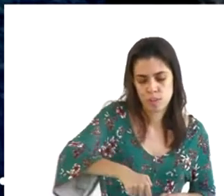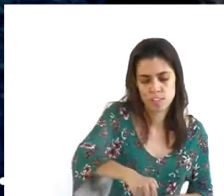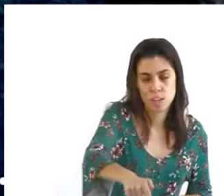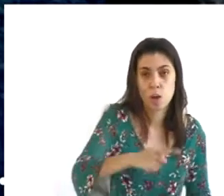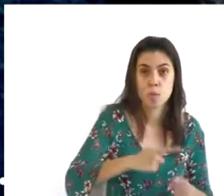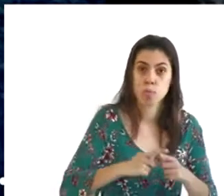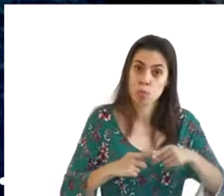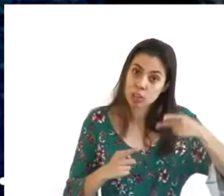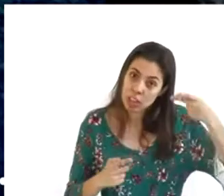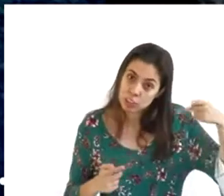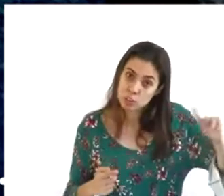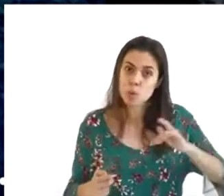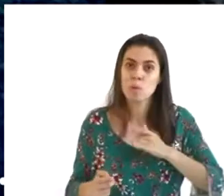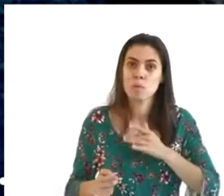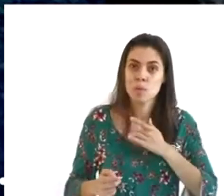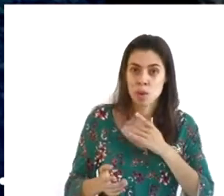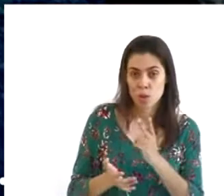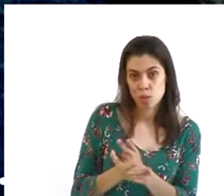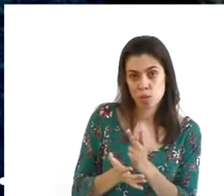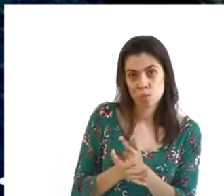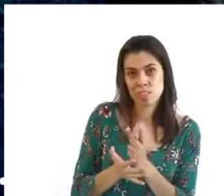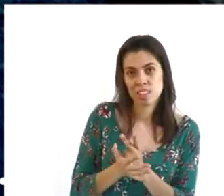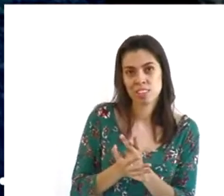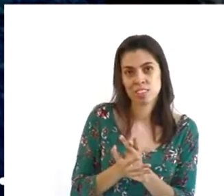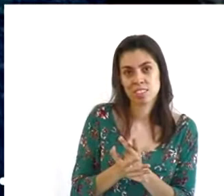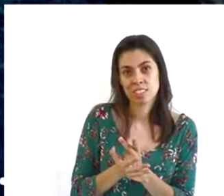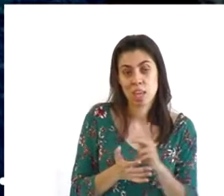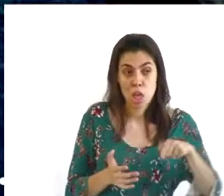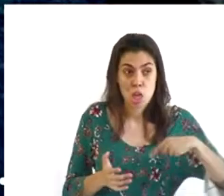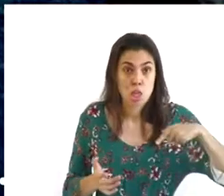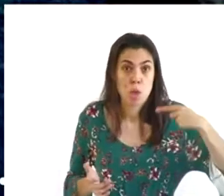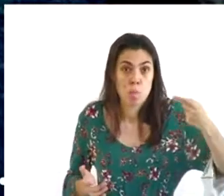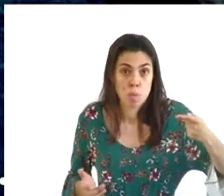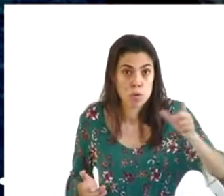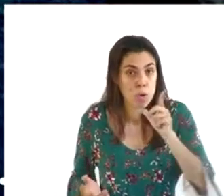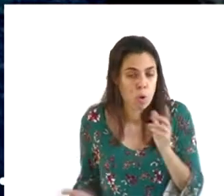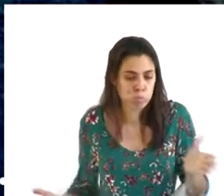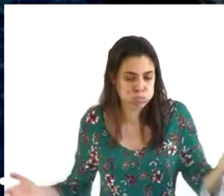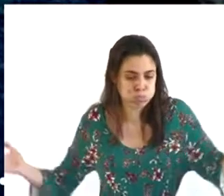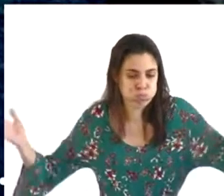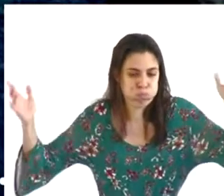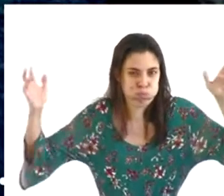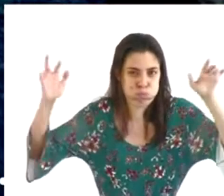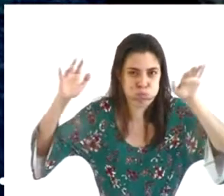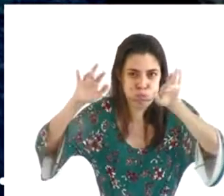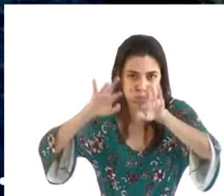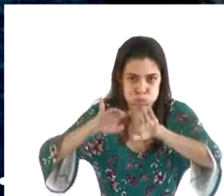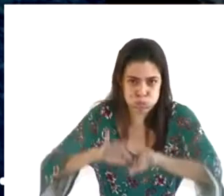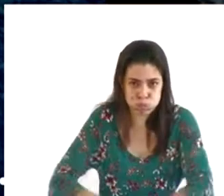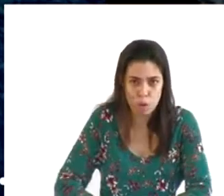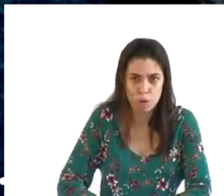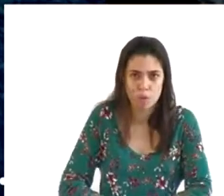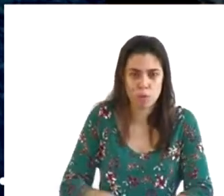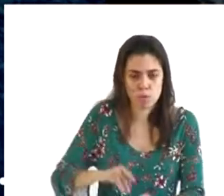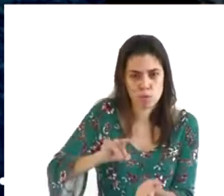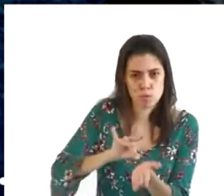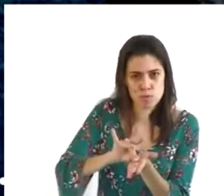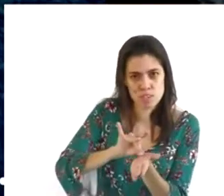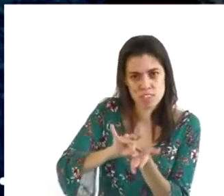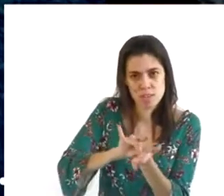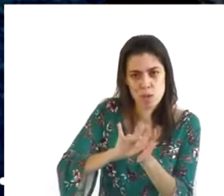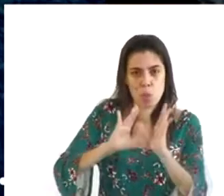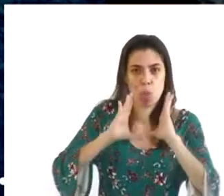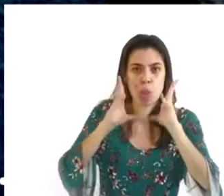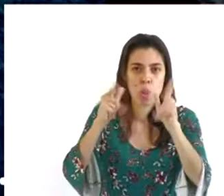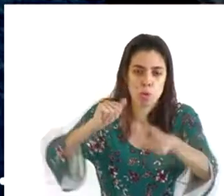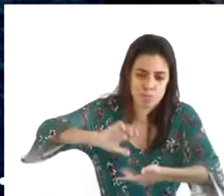sempre. Mas precipitou no mar vermelho a Faraó e ao seu exército, porque a sua misericórdia